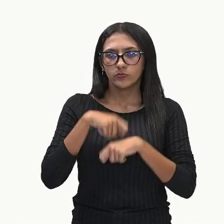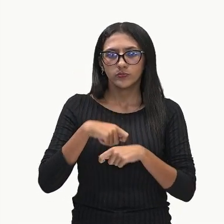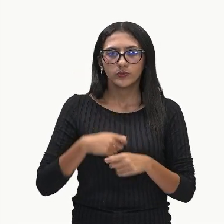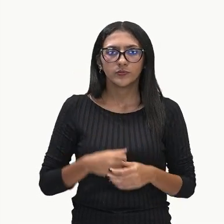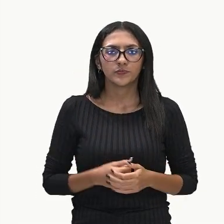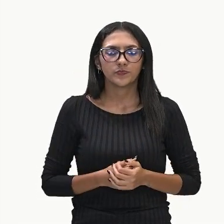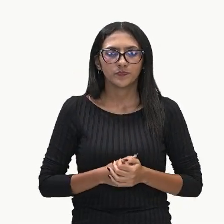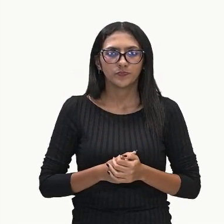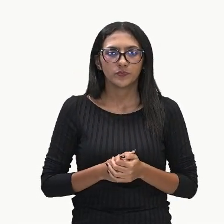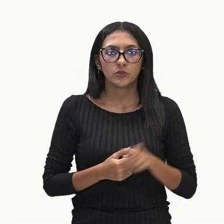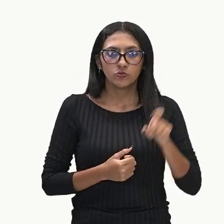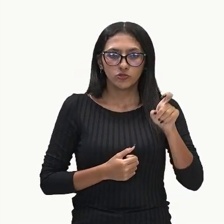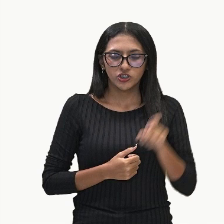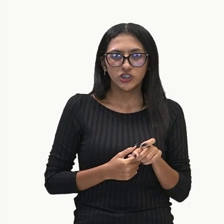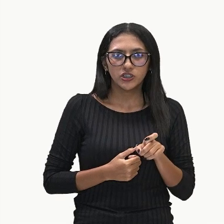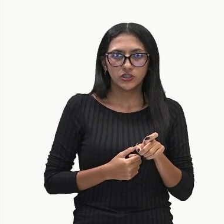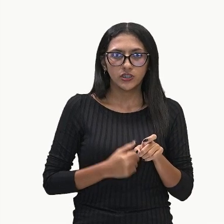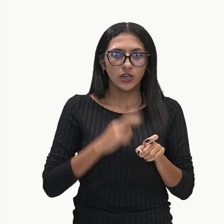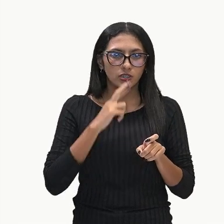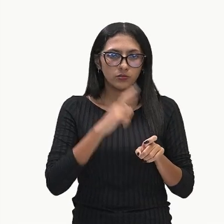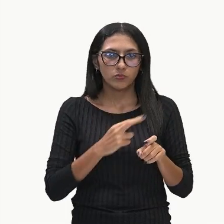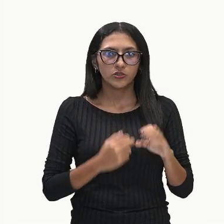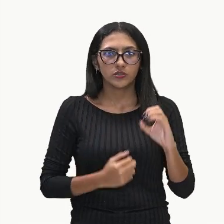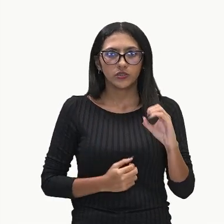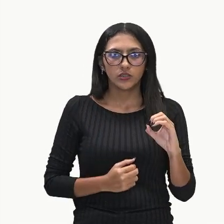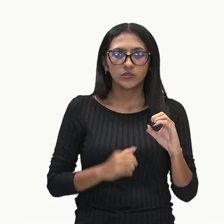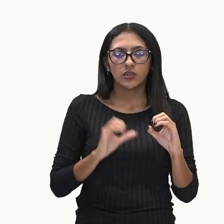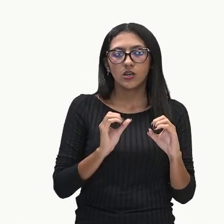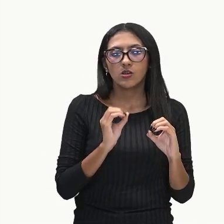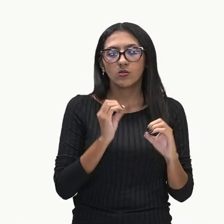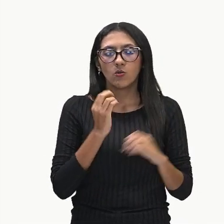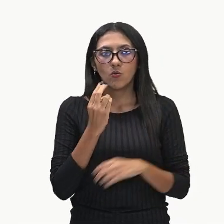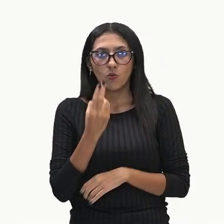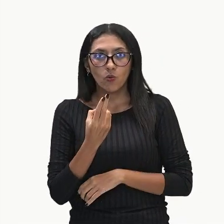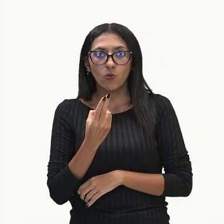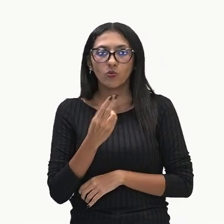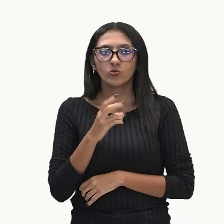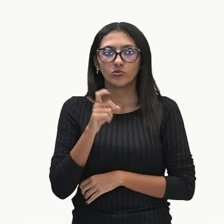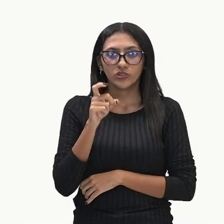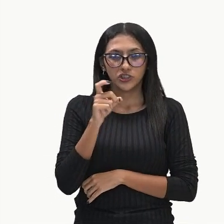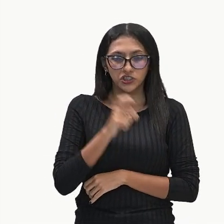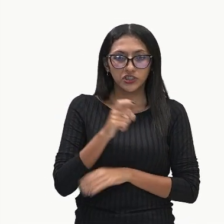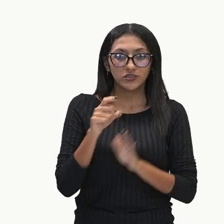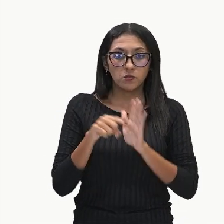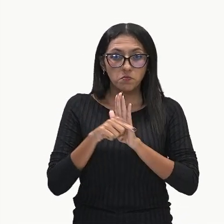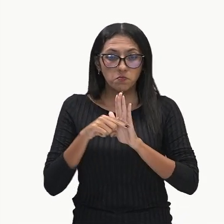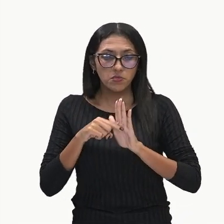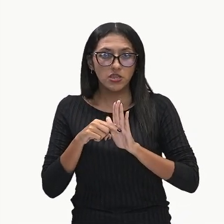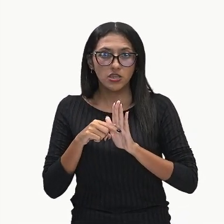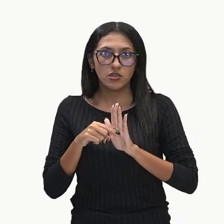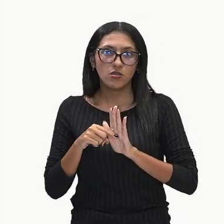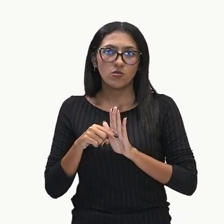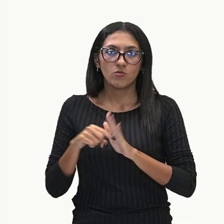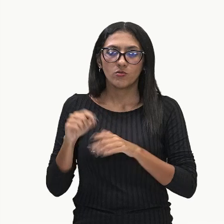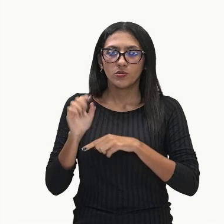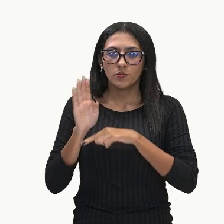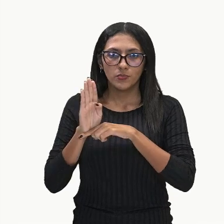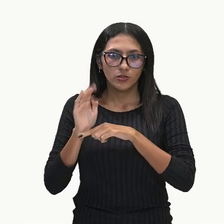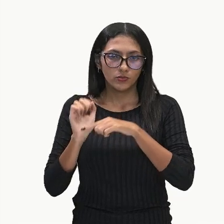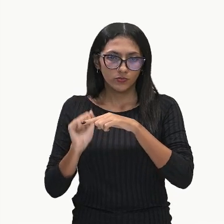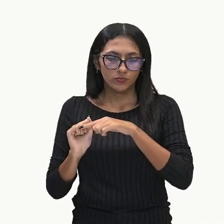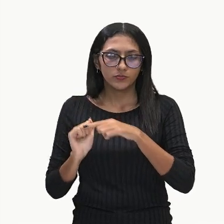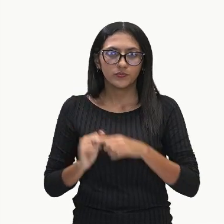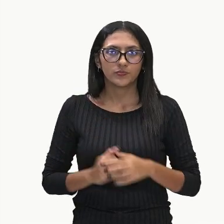é igual a zero, ou o x é igual a menos a sobre b, e fica logo aqui a dica para você.